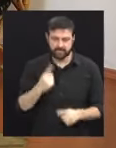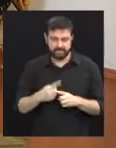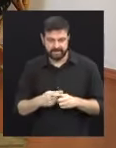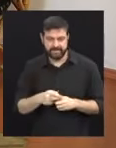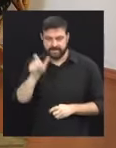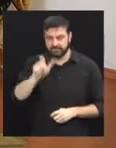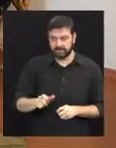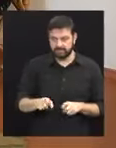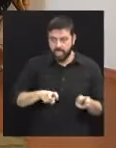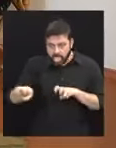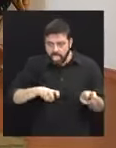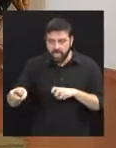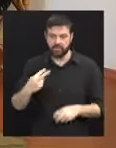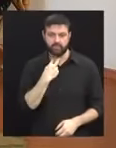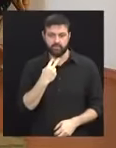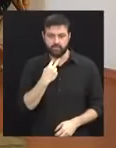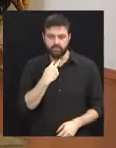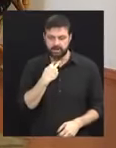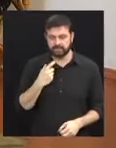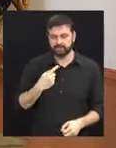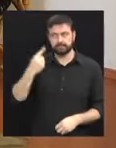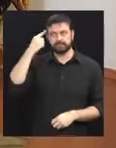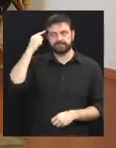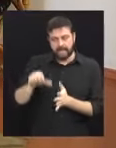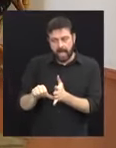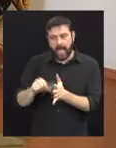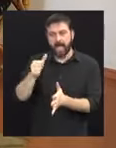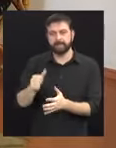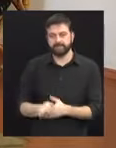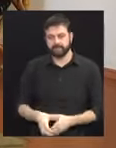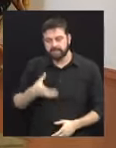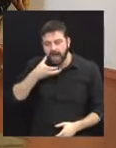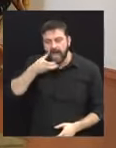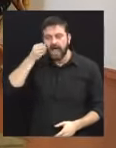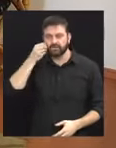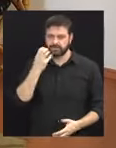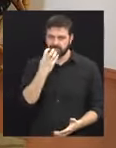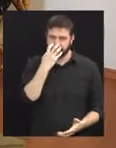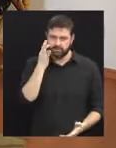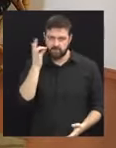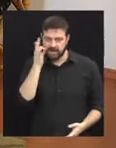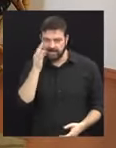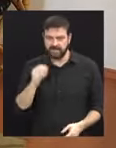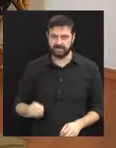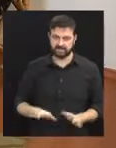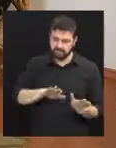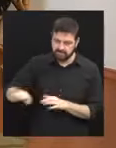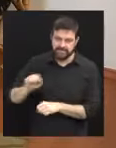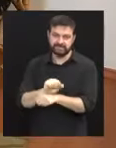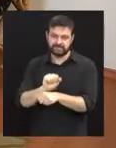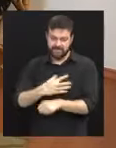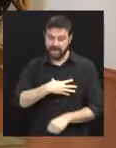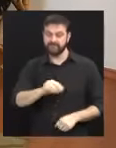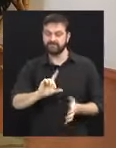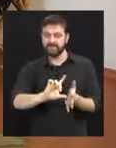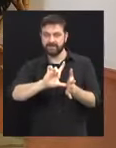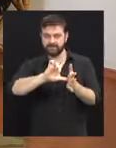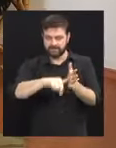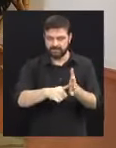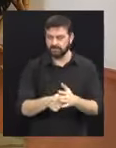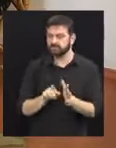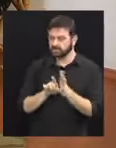muitos compromissos, então talvez adotar um animal ao invés de ter um filho possa ser uma solução para alguns casais. Uma tendência